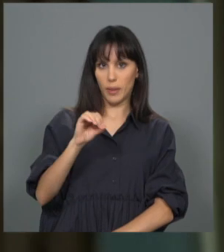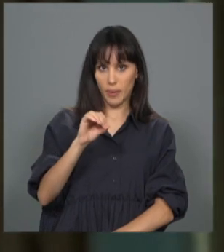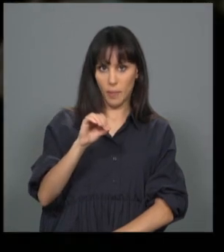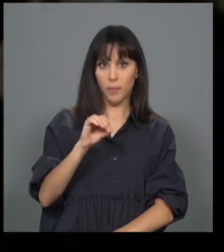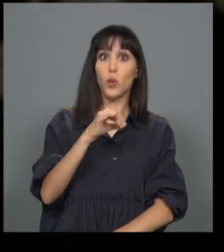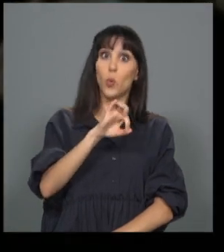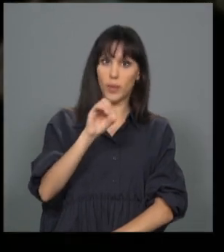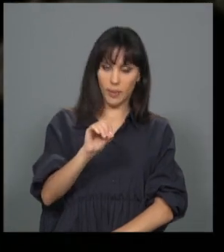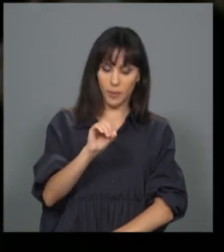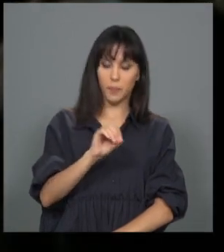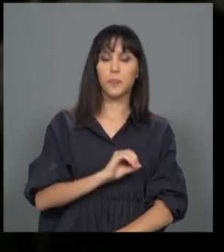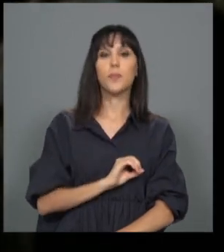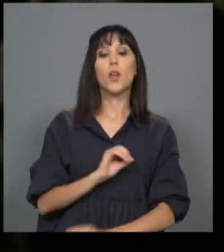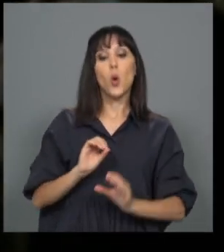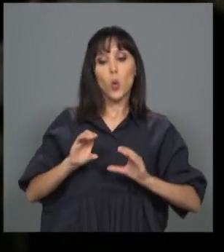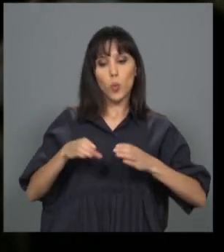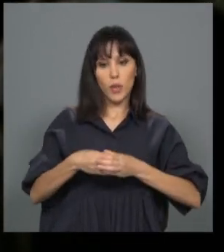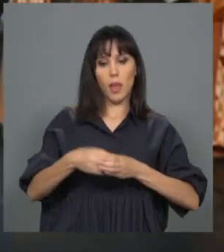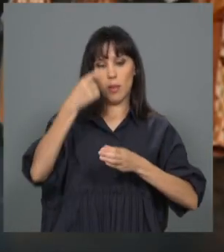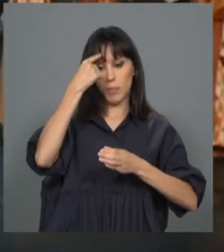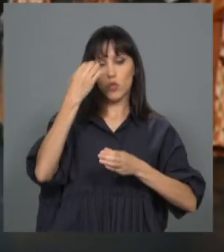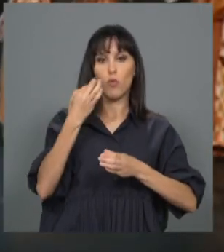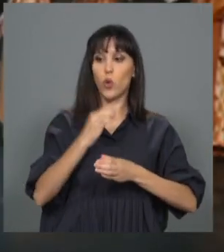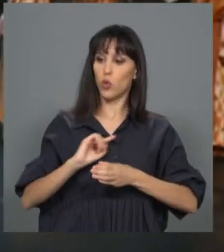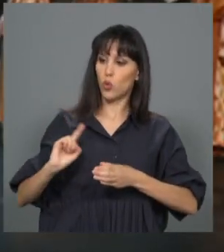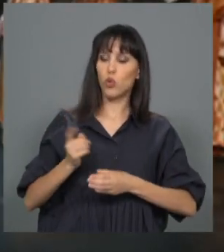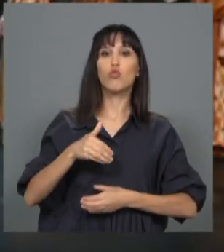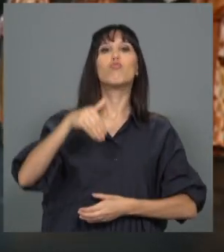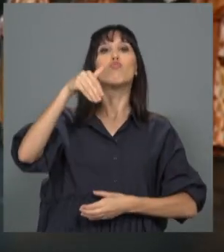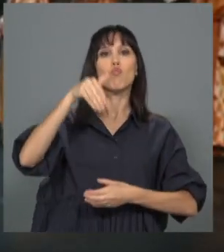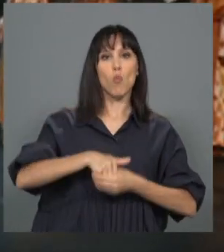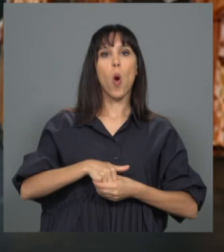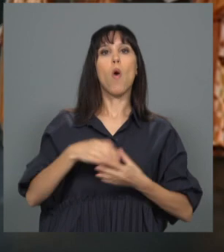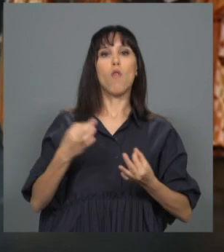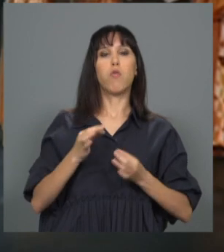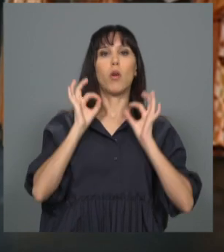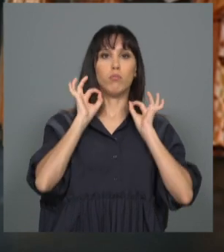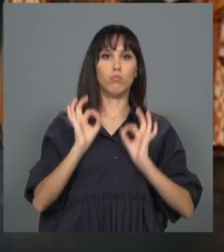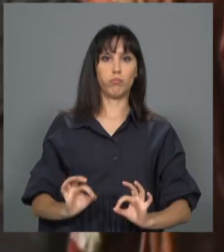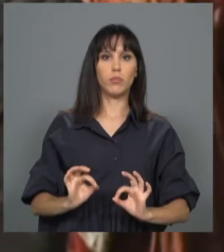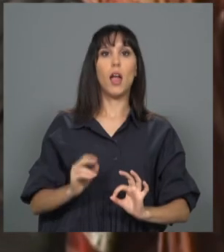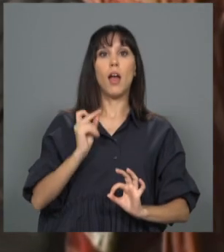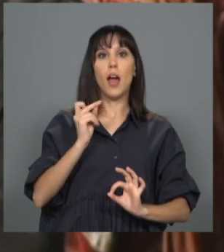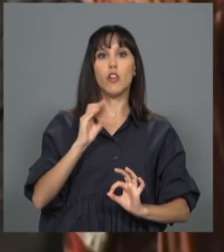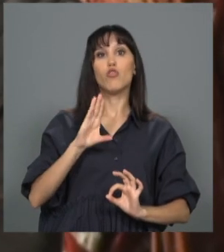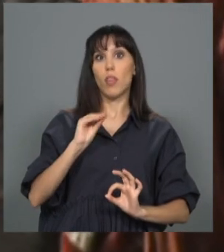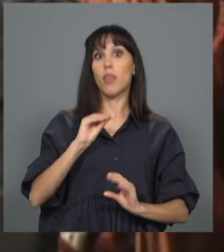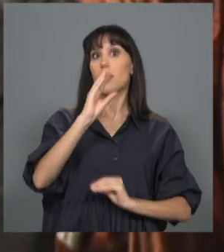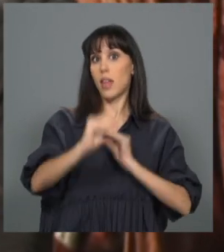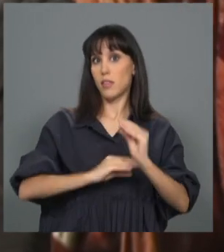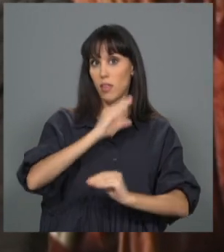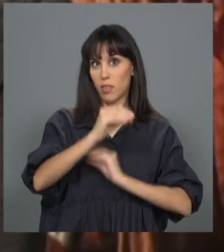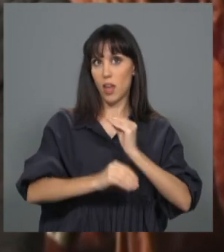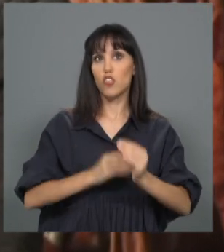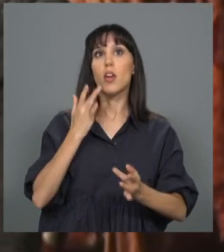reuniu-se e fez o voto solene de representar cada 10 anos